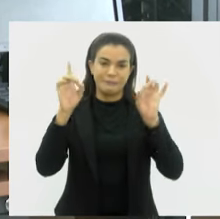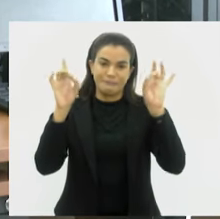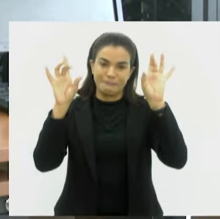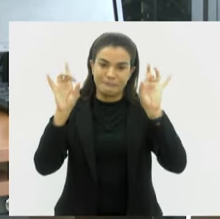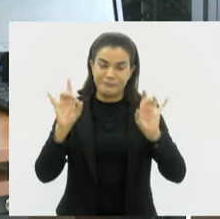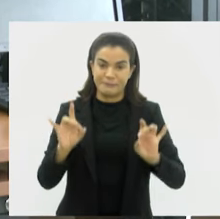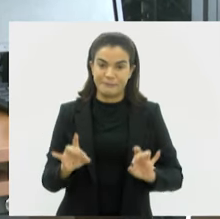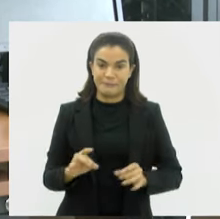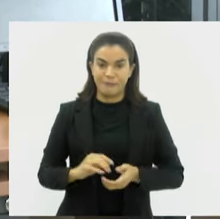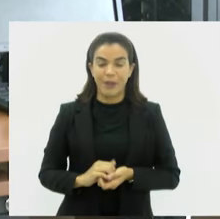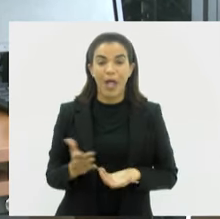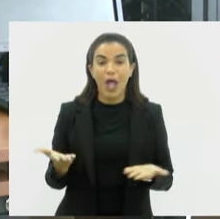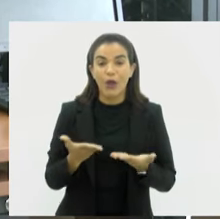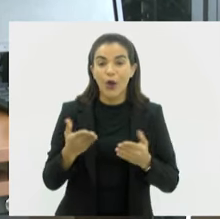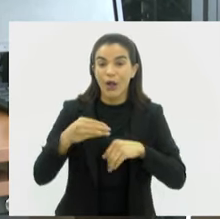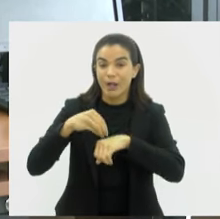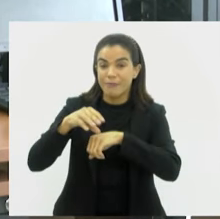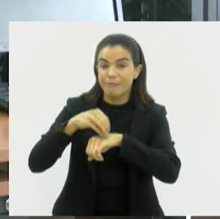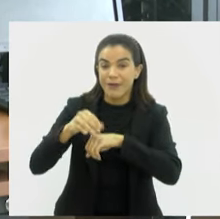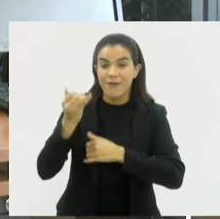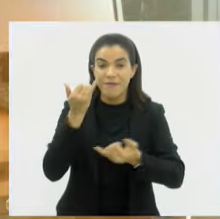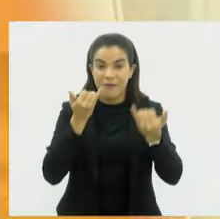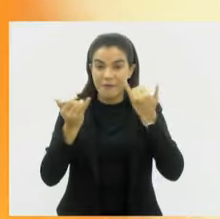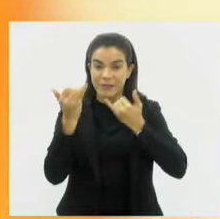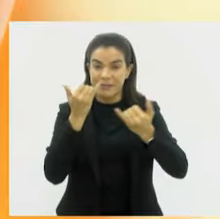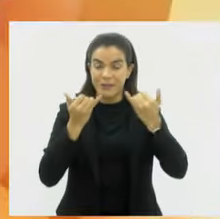vai agora para o nosso giro de notícias de hoje.